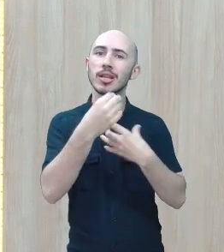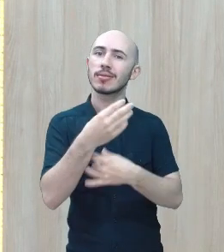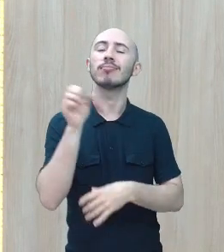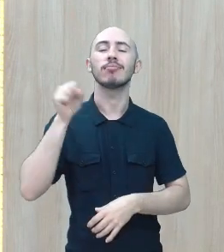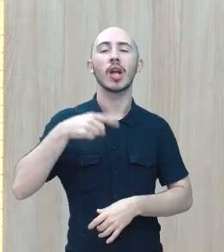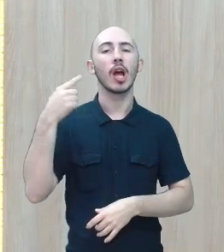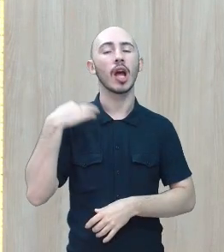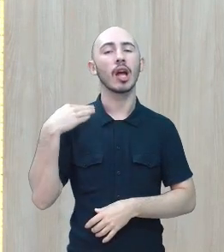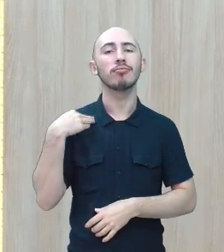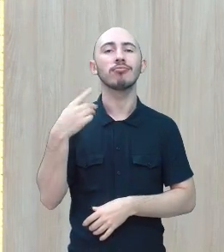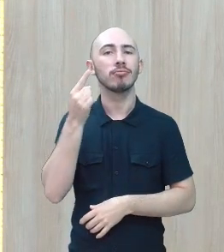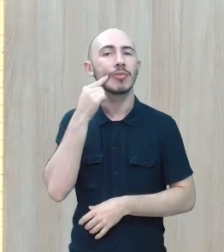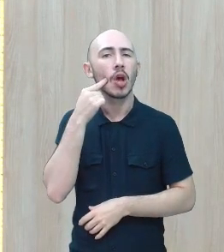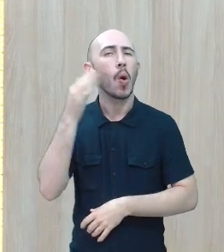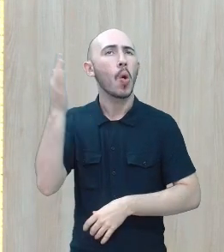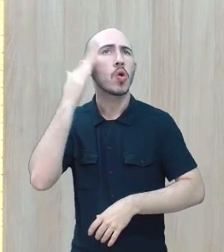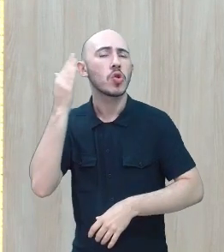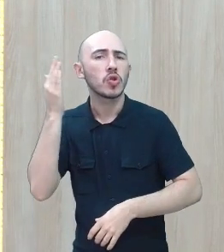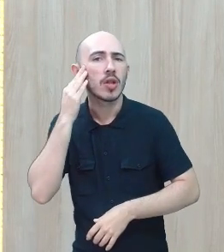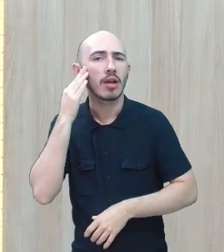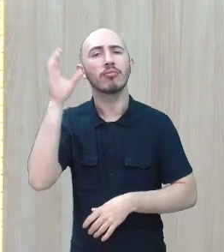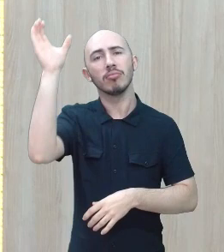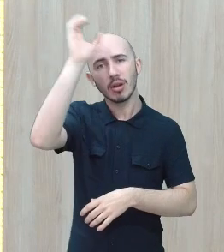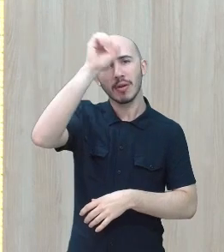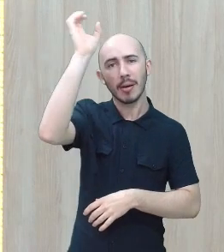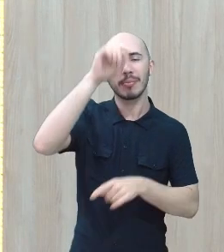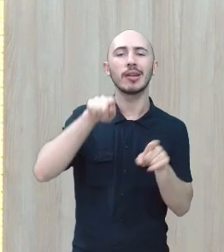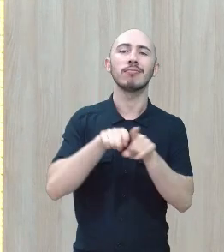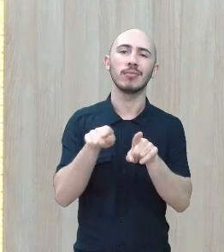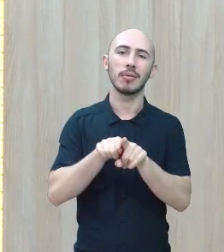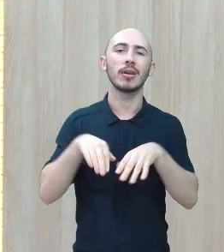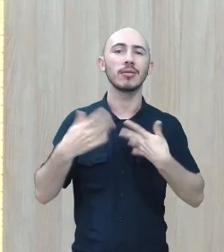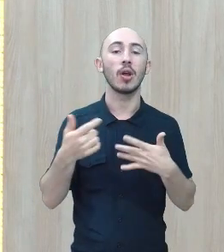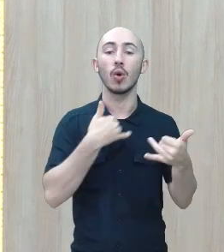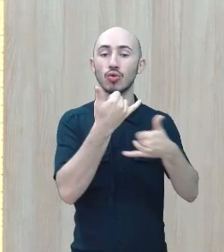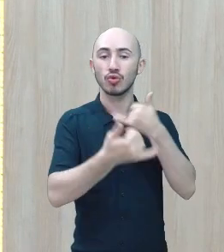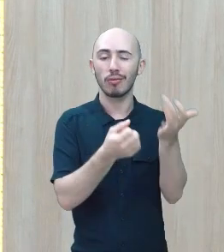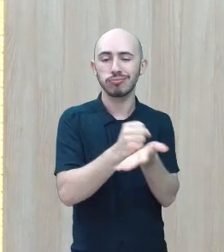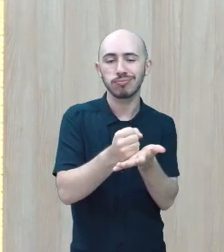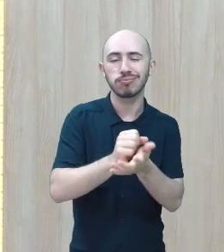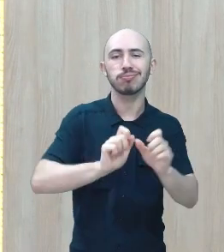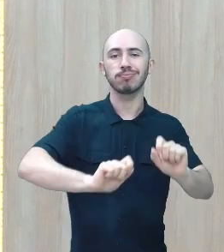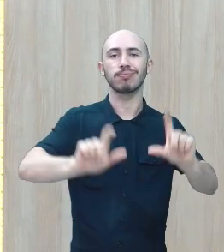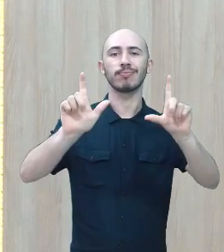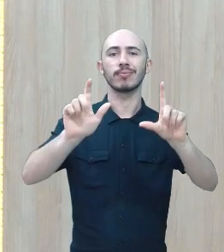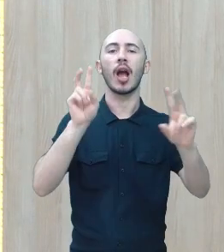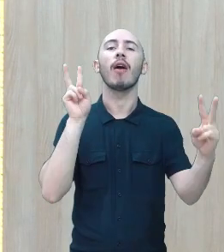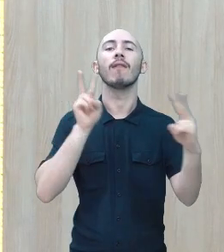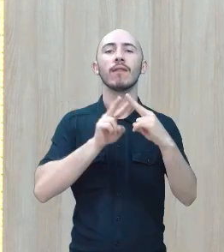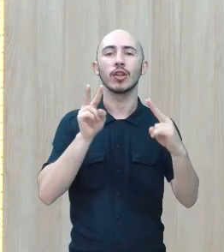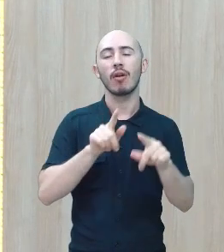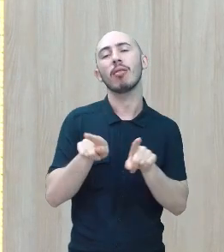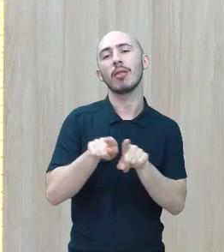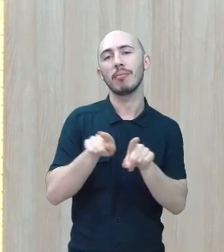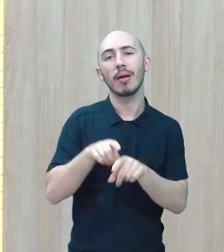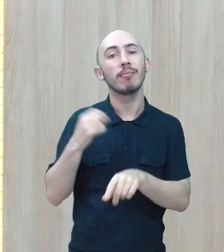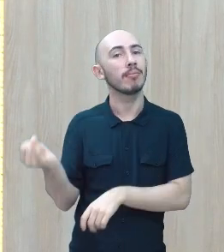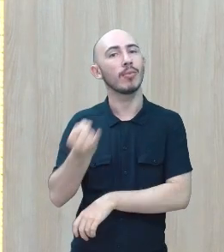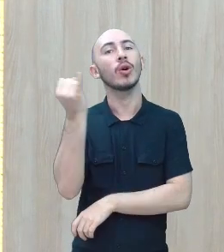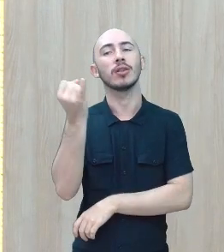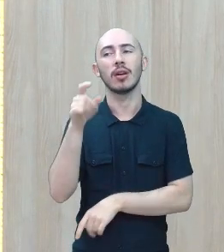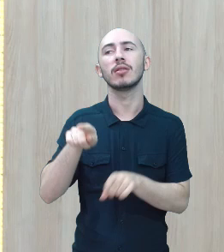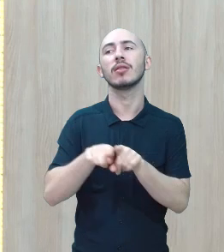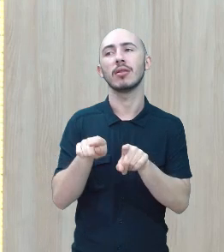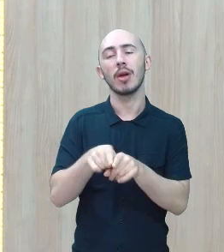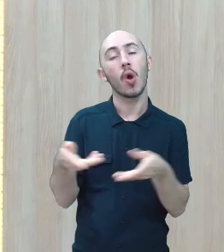vídeos eu consigo entender do que é que eles estão falando. Então, os jogos são também parte bem importante dos tutoriais